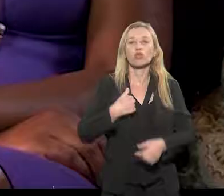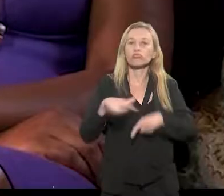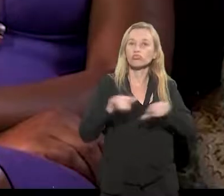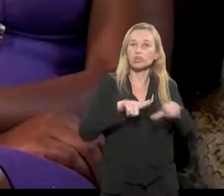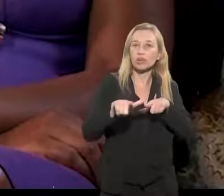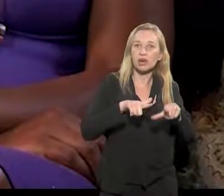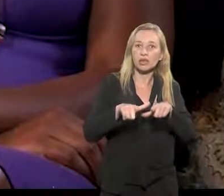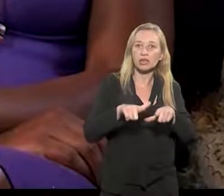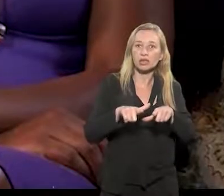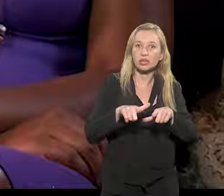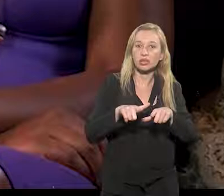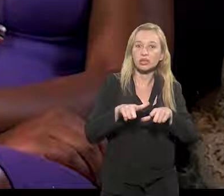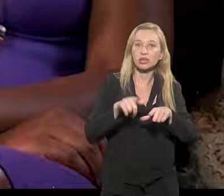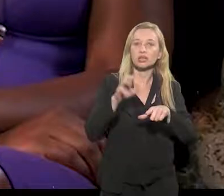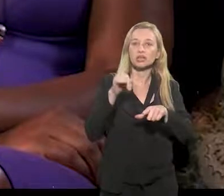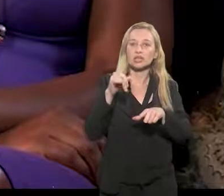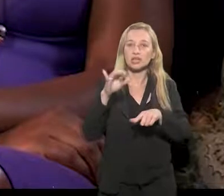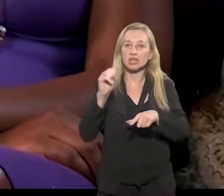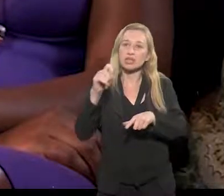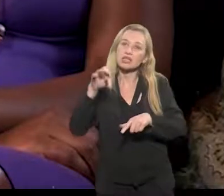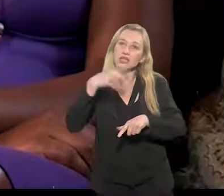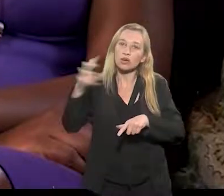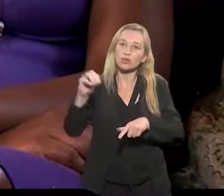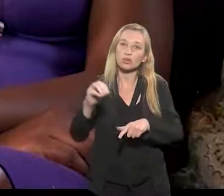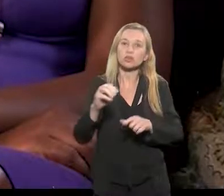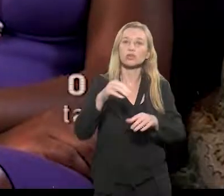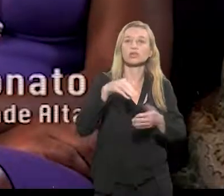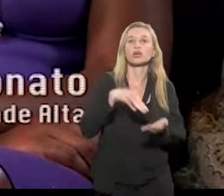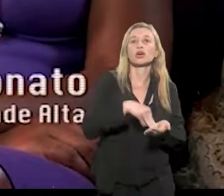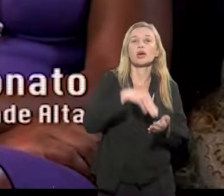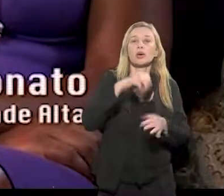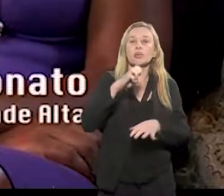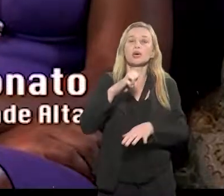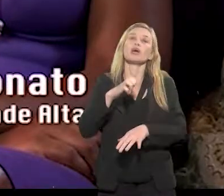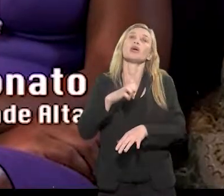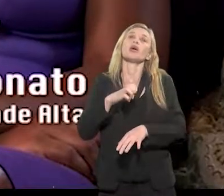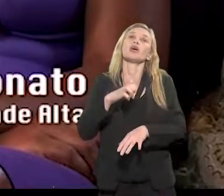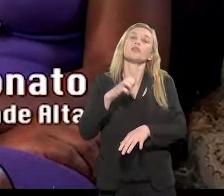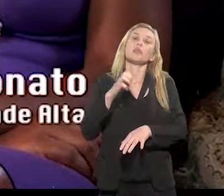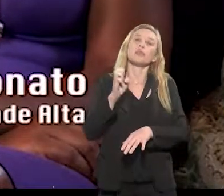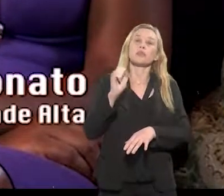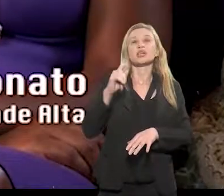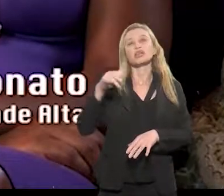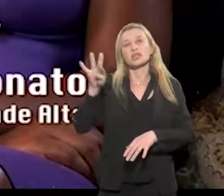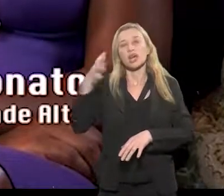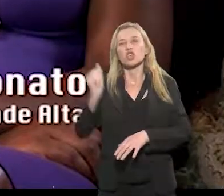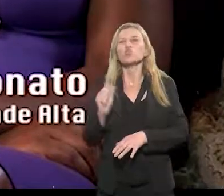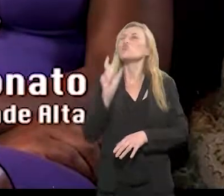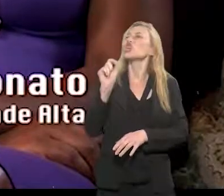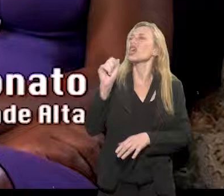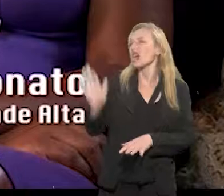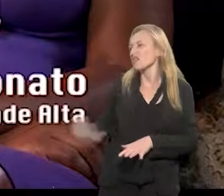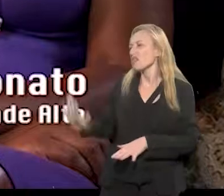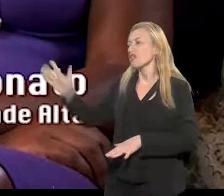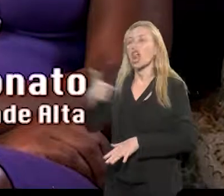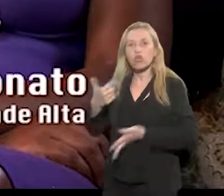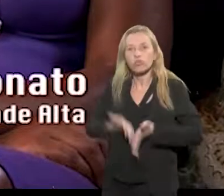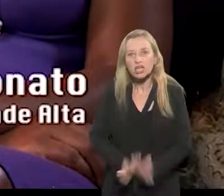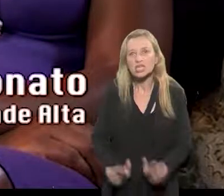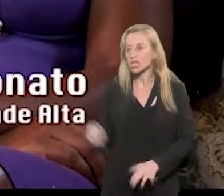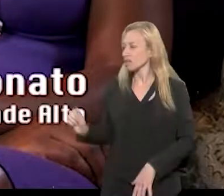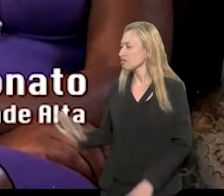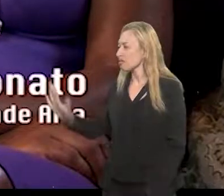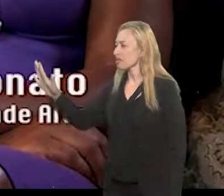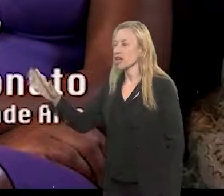Quando eu estava trabalhando na dissertação de mestrado, a minha grande pergunta era essa: o que era uma favela? Eu nasci